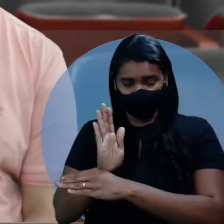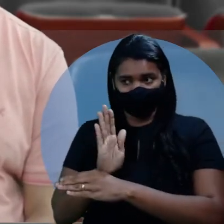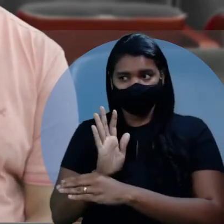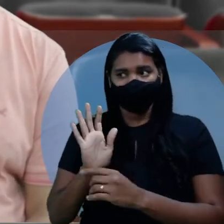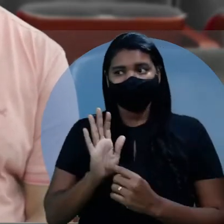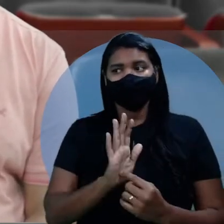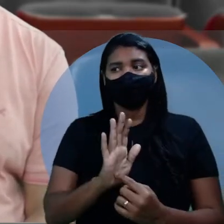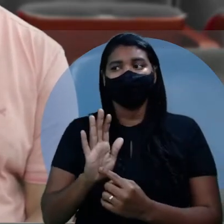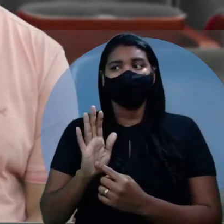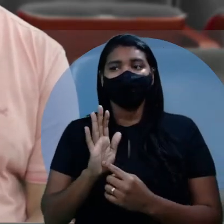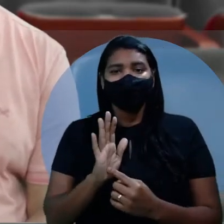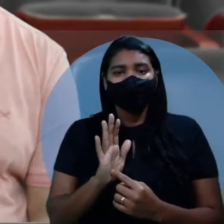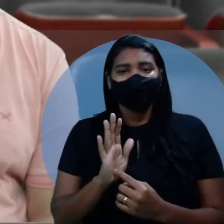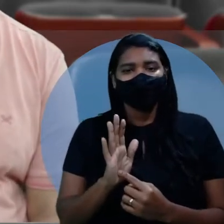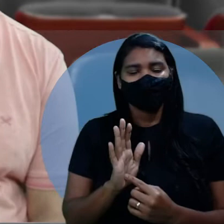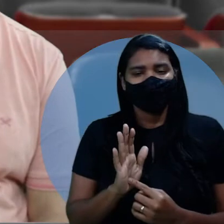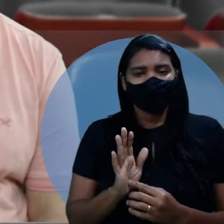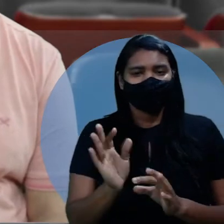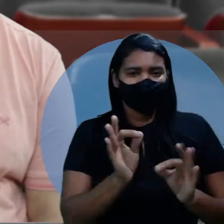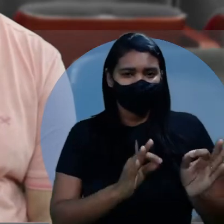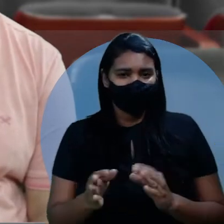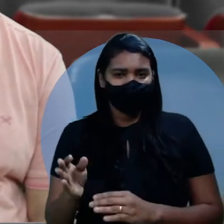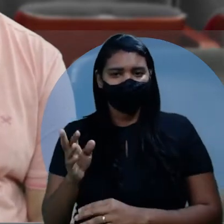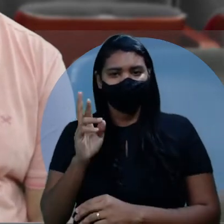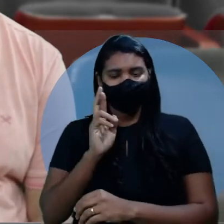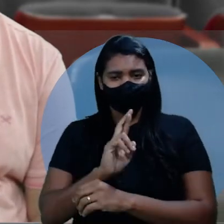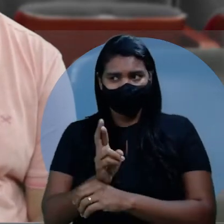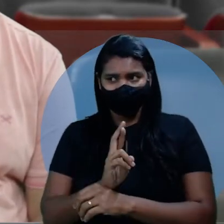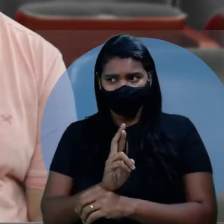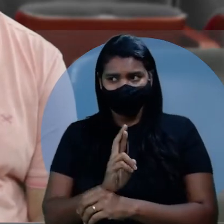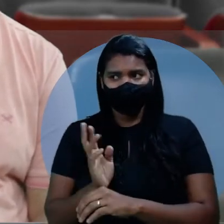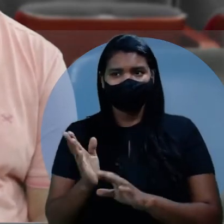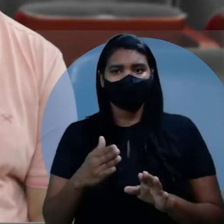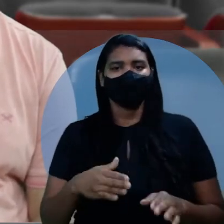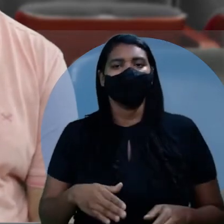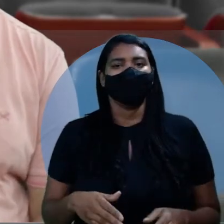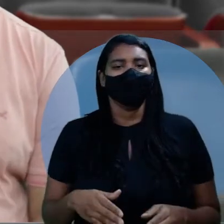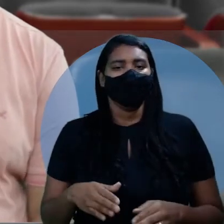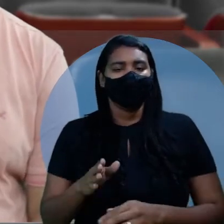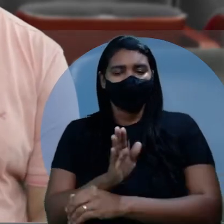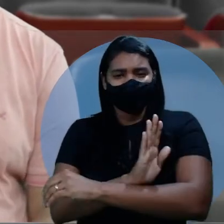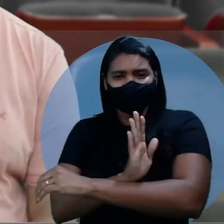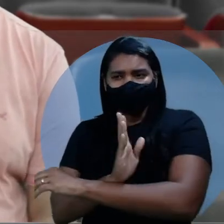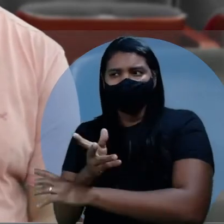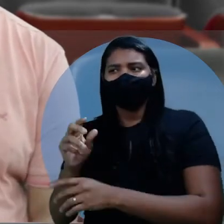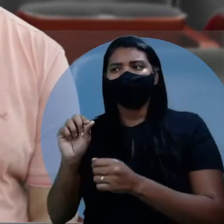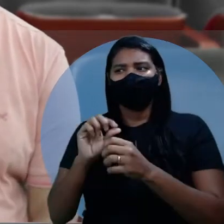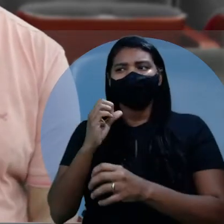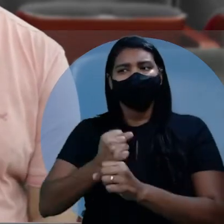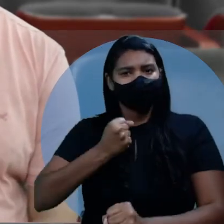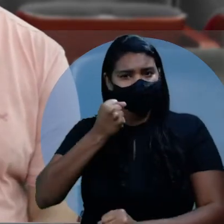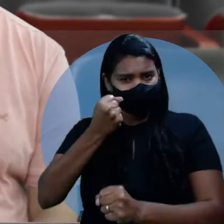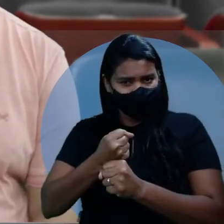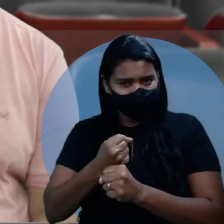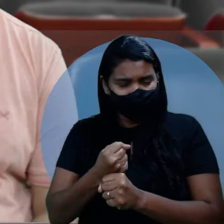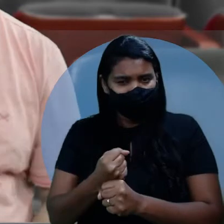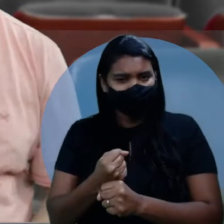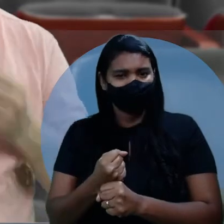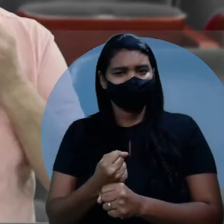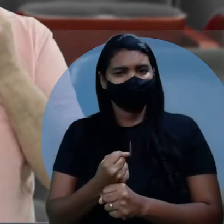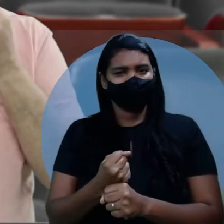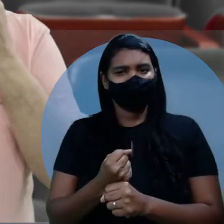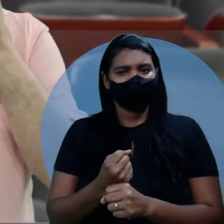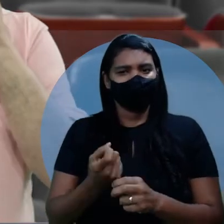que o lançou enquanto grande diretor, né? E tem umas coisas interessantes, porque eles fizeram o Tubarão Mecânico para poder fazer as cenas de tensão e